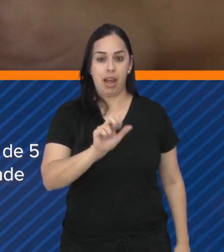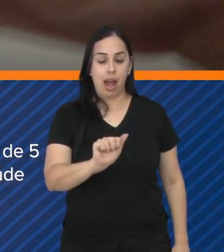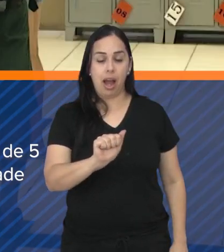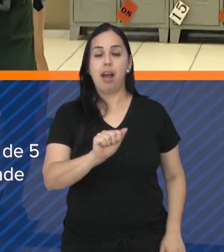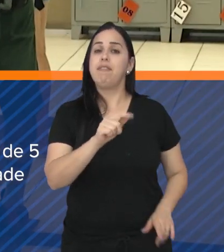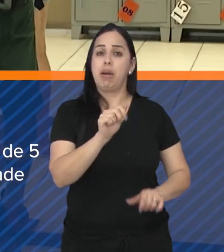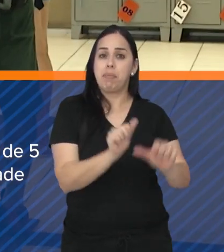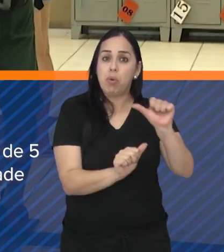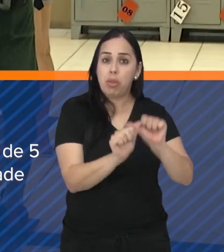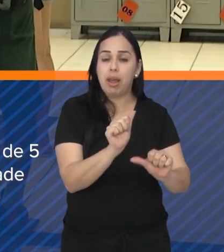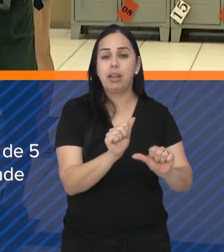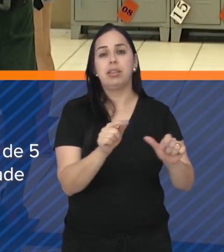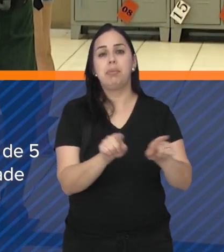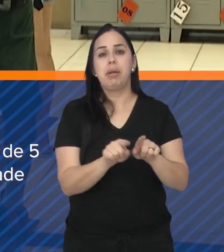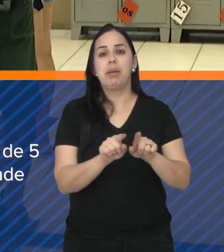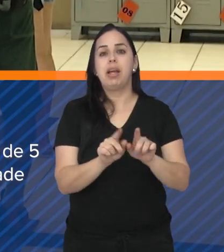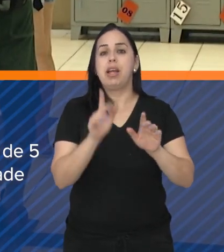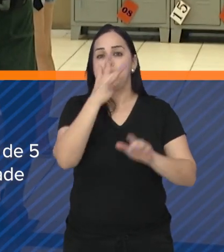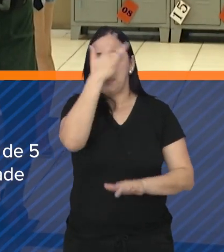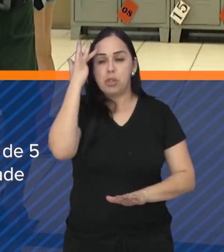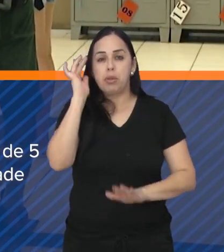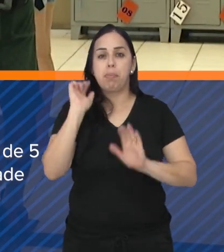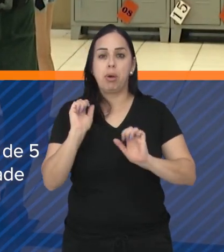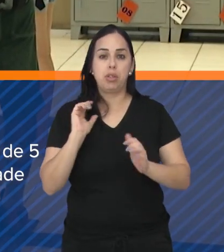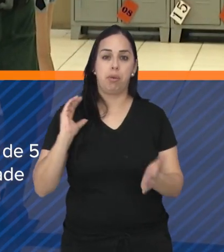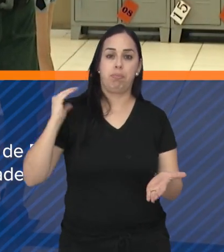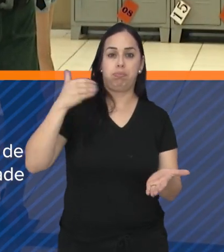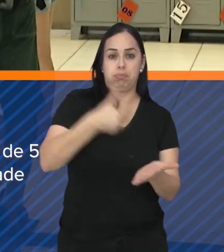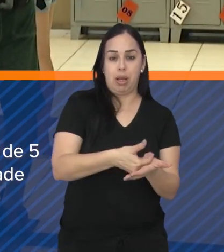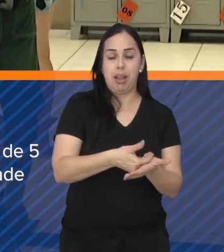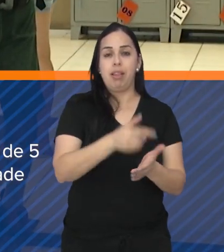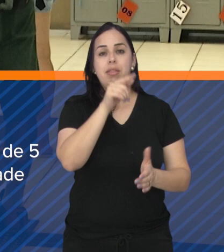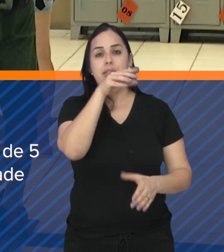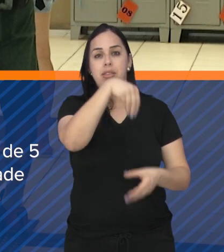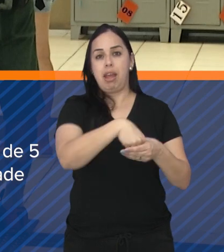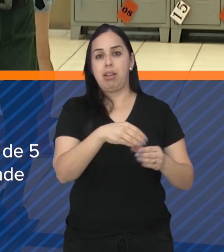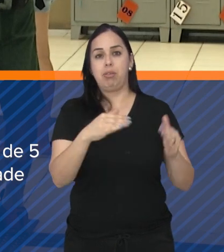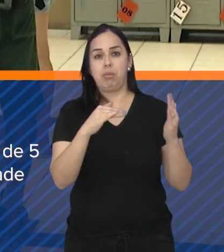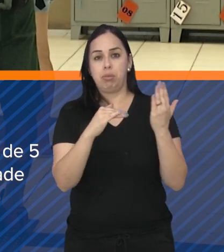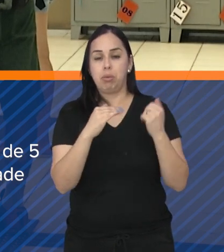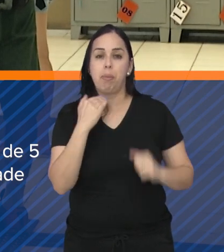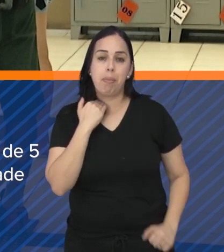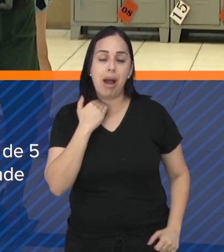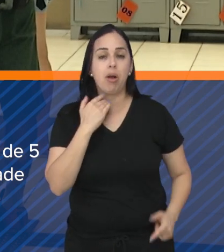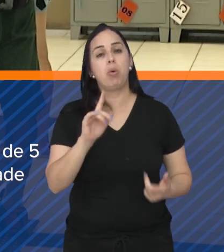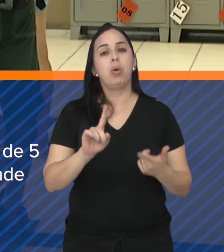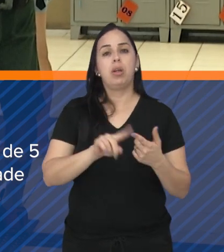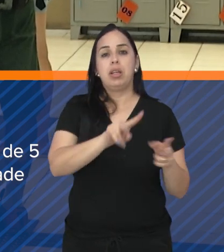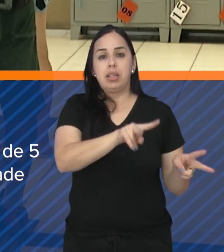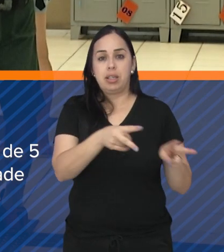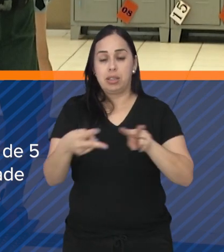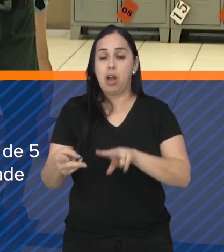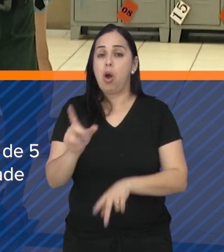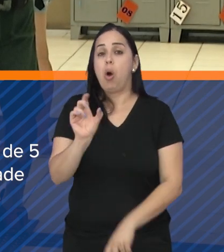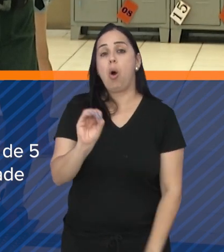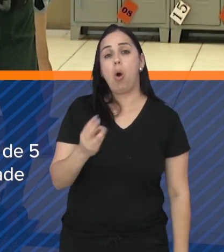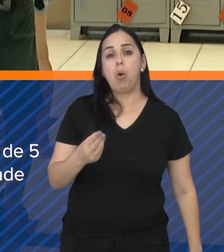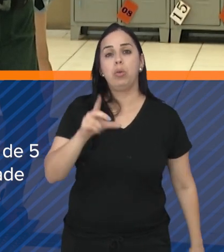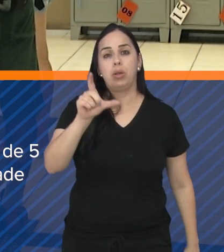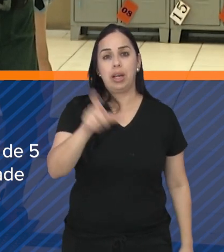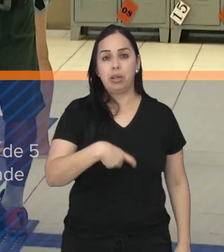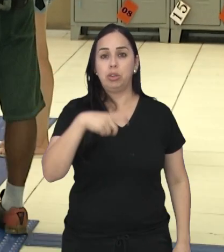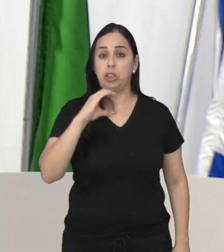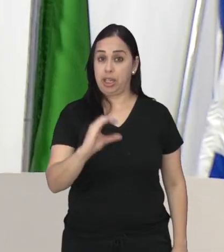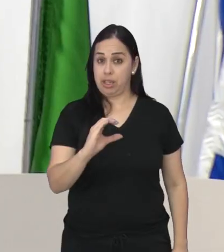José. Com a mudança, os moradores poderão quitar o imposto em autoatendimentos por débito automático ou então via cartão de crédito